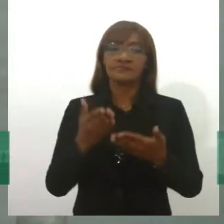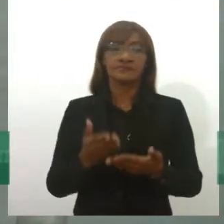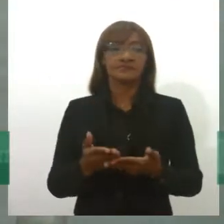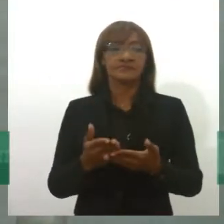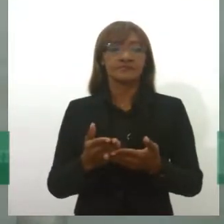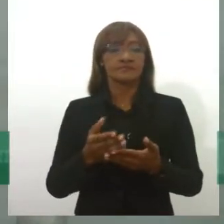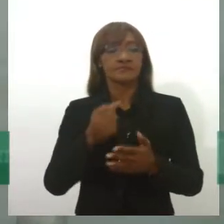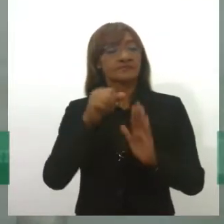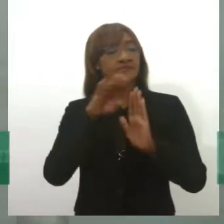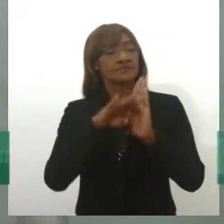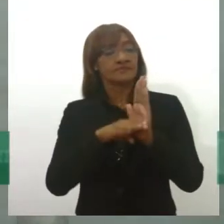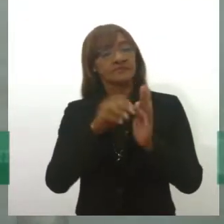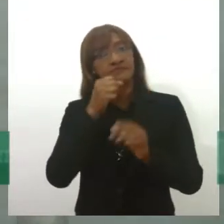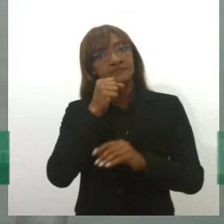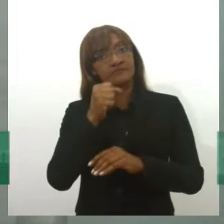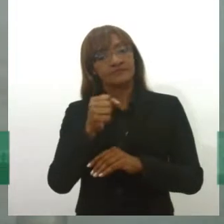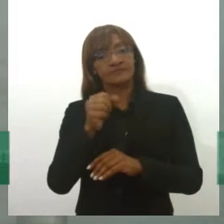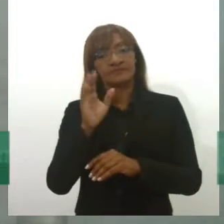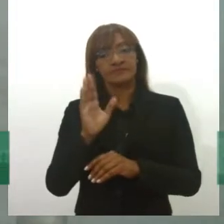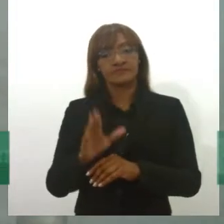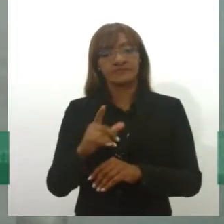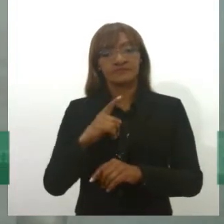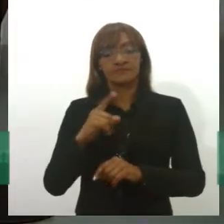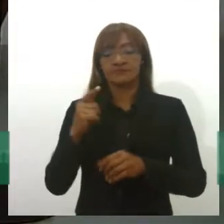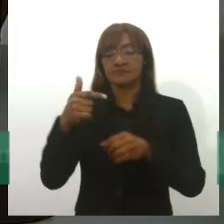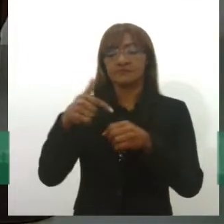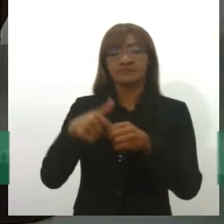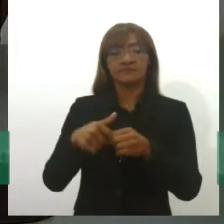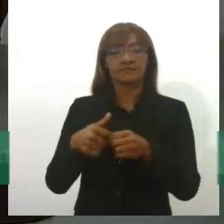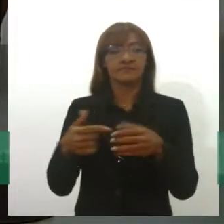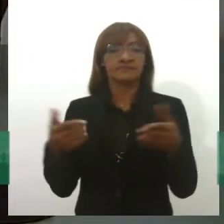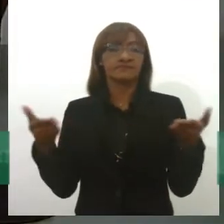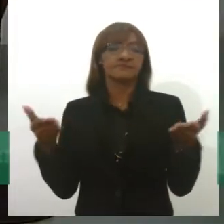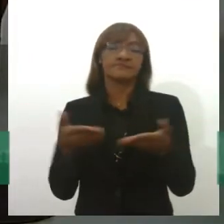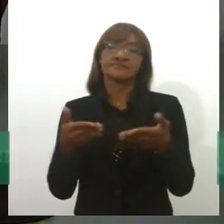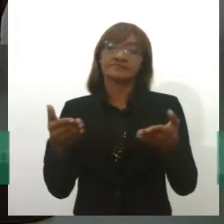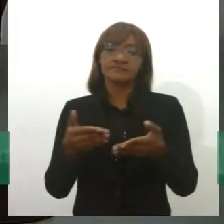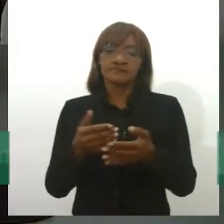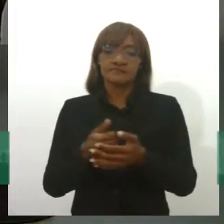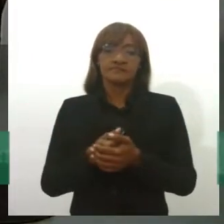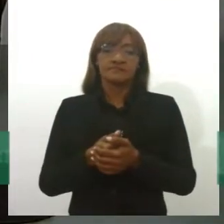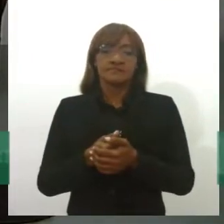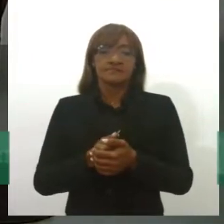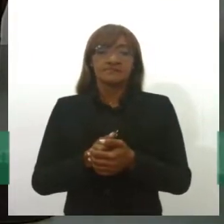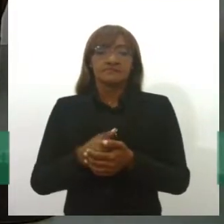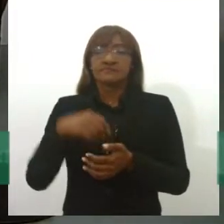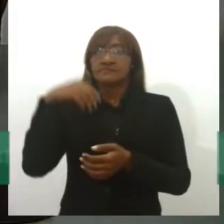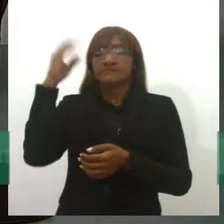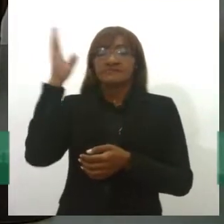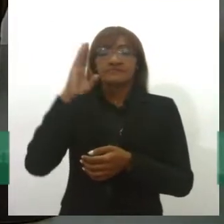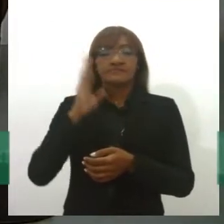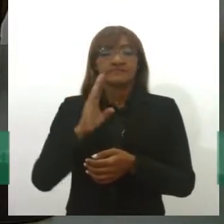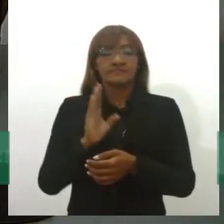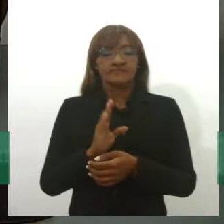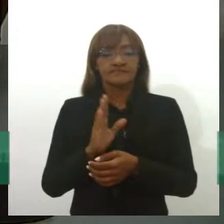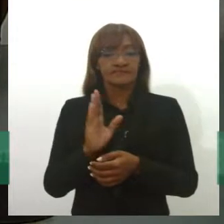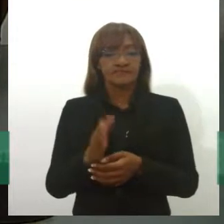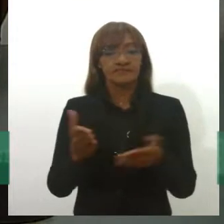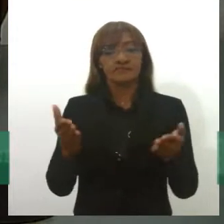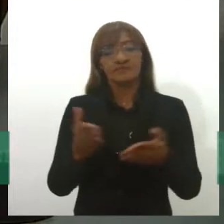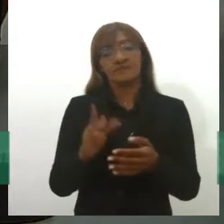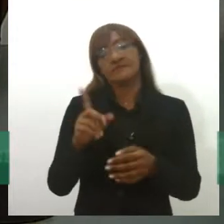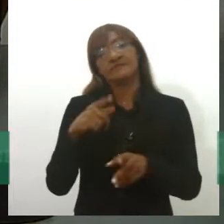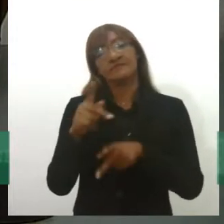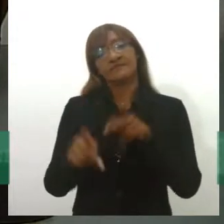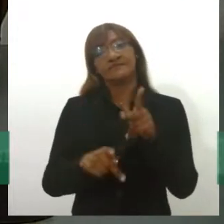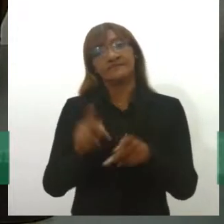programa Congresso em Pauta, né? Combustível que está aí na pauta de todo o brasileiro e, por consequência, de nós